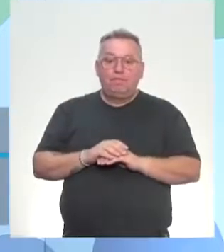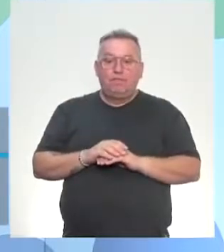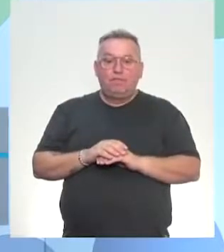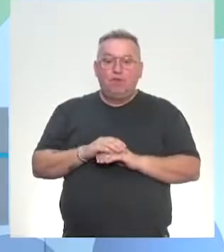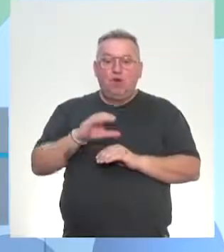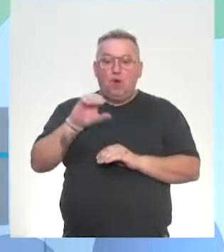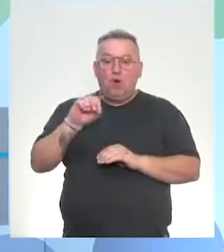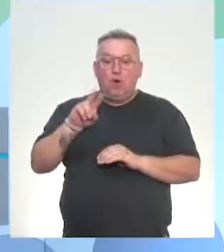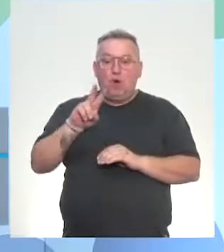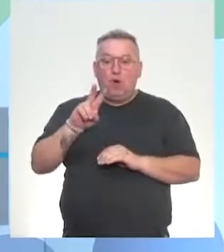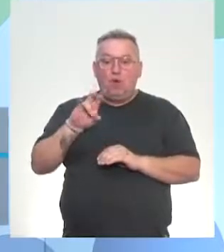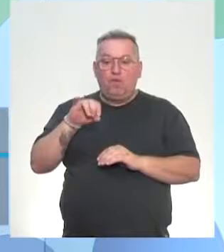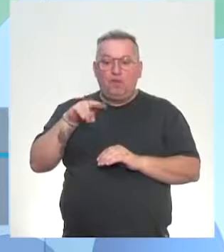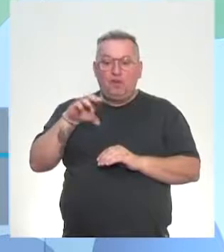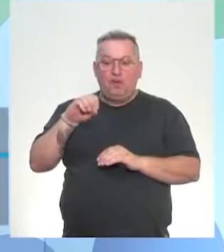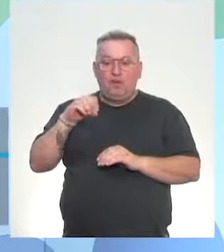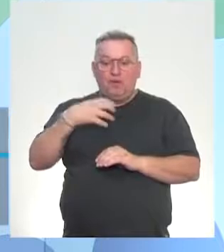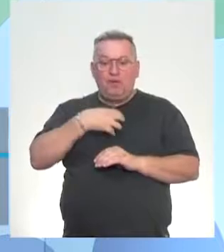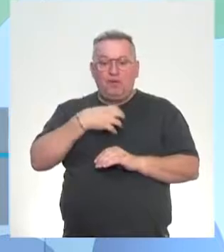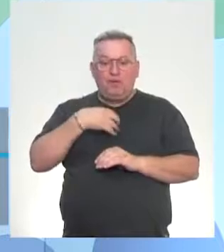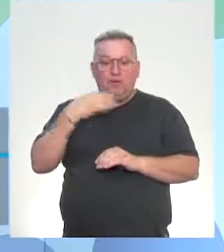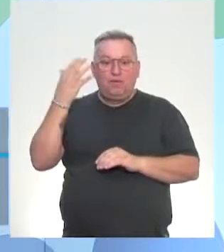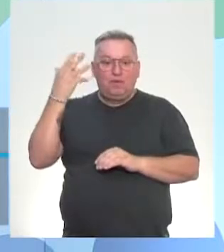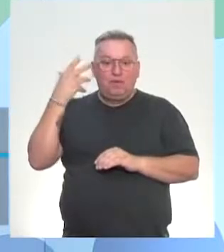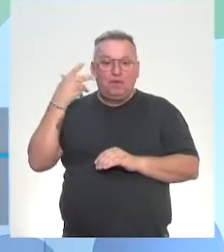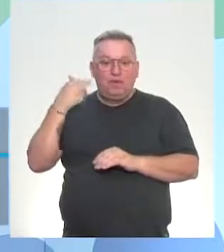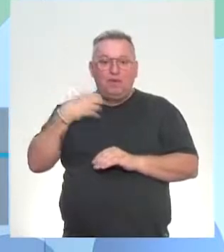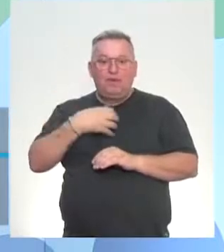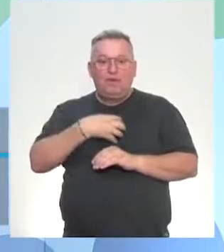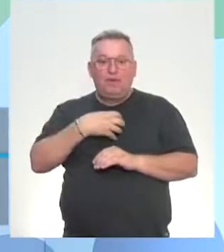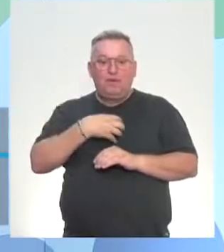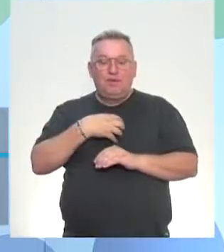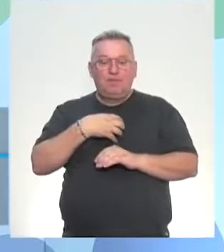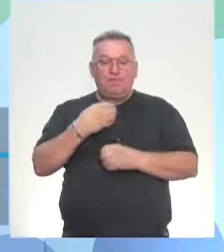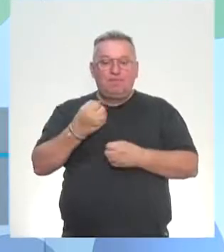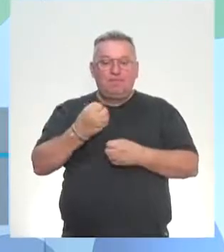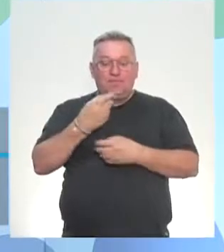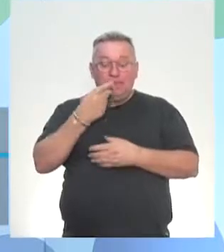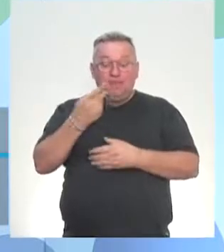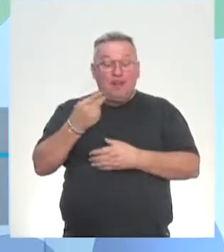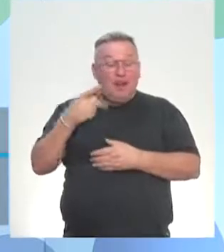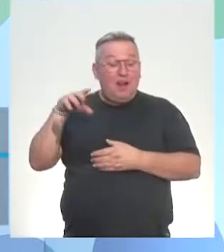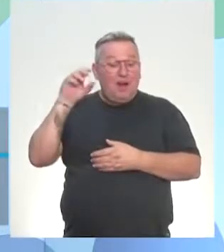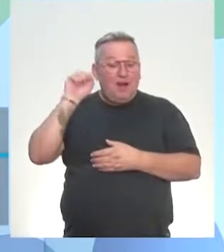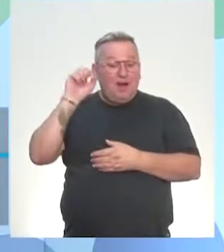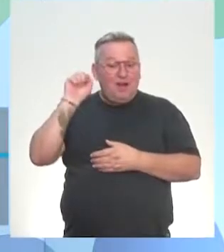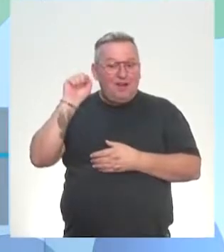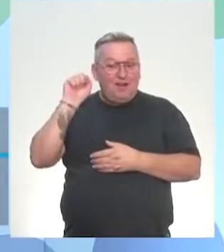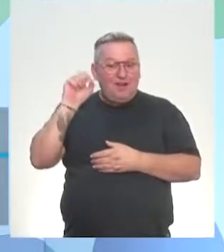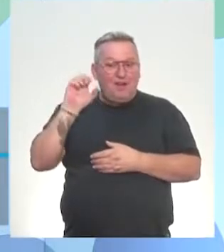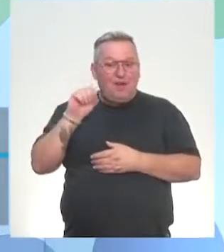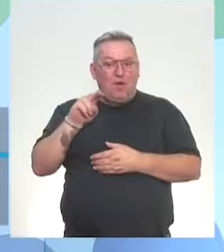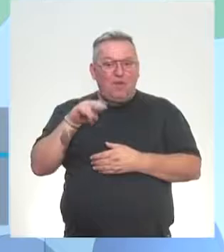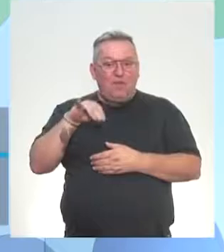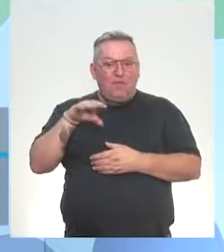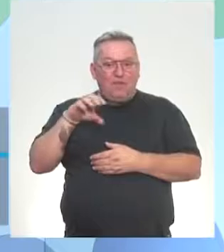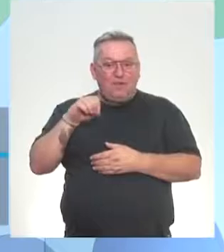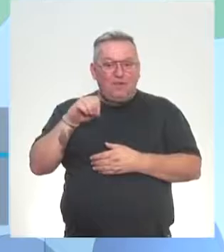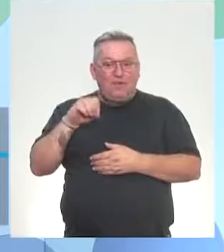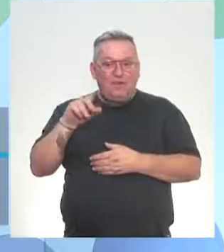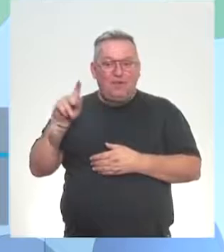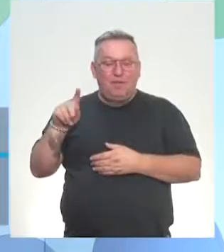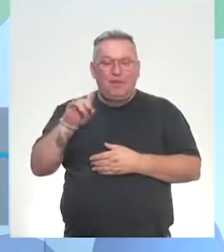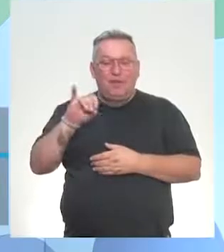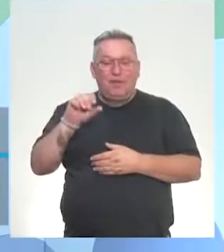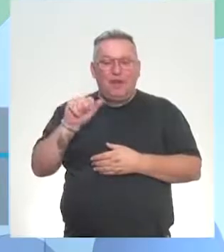Ovino, né, de animal, o tipo de animal, e ovino, forma informal de dizer ouvindo. Então, aí houve um trocadilho. A